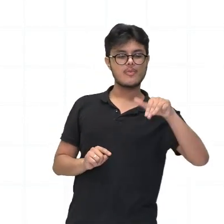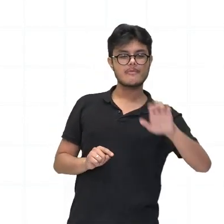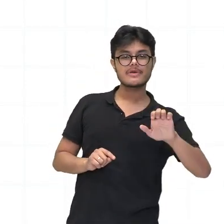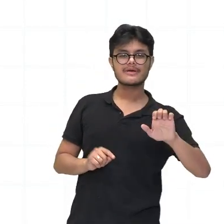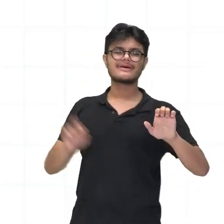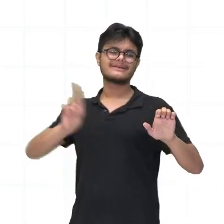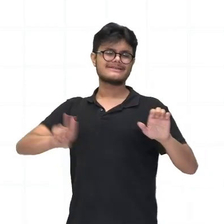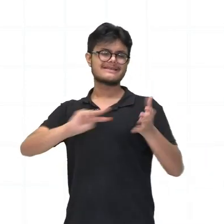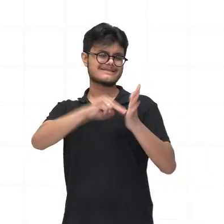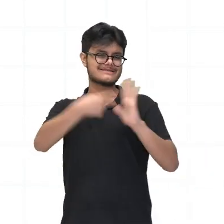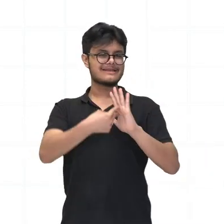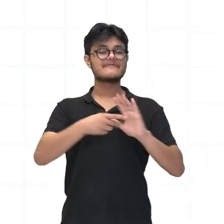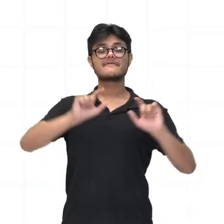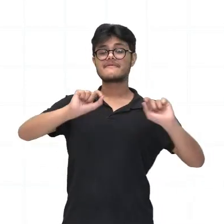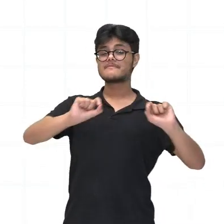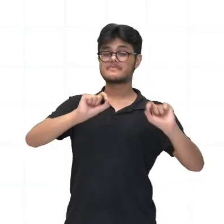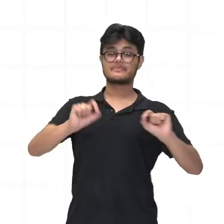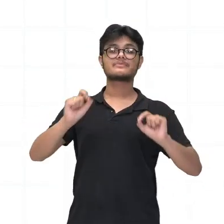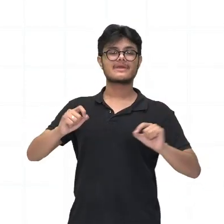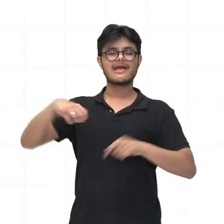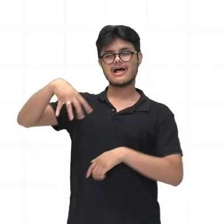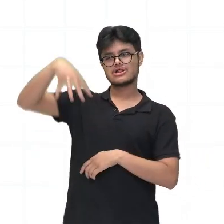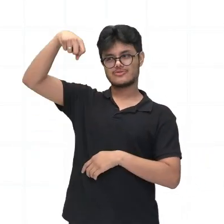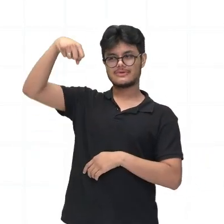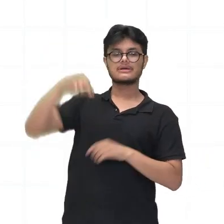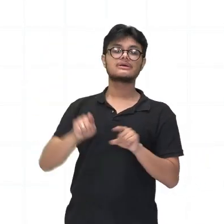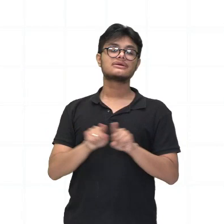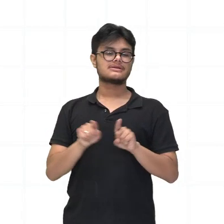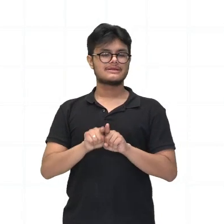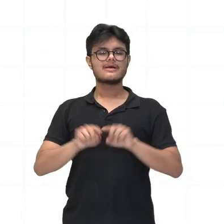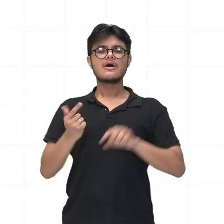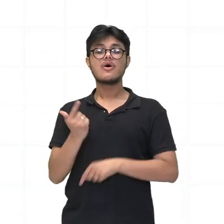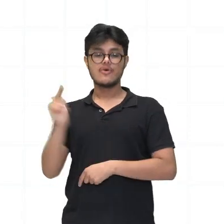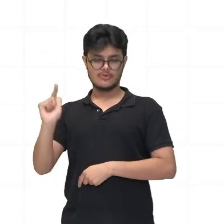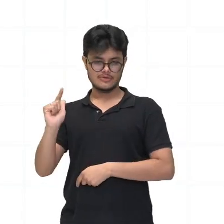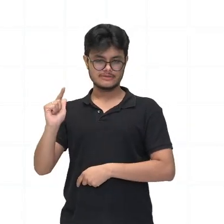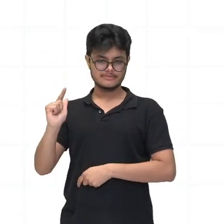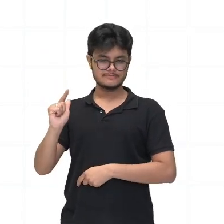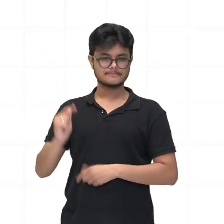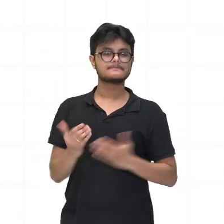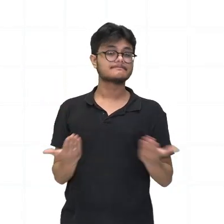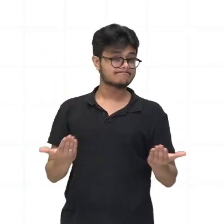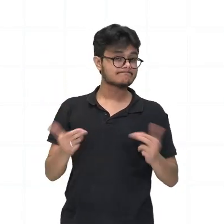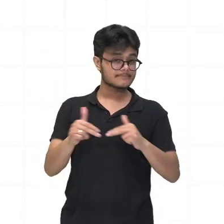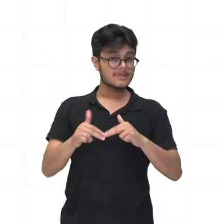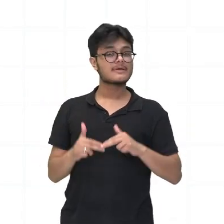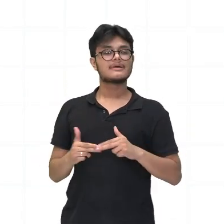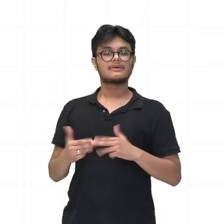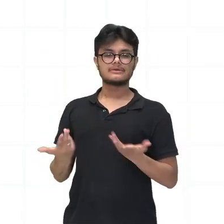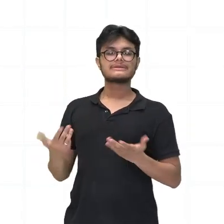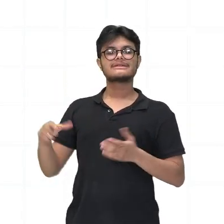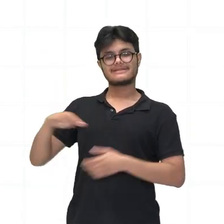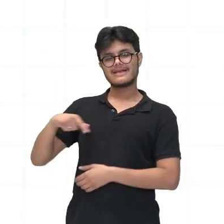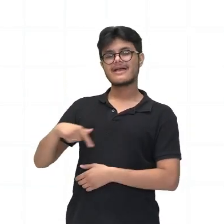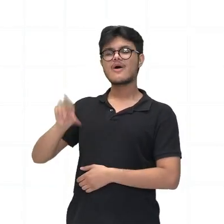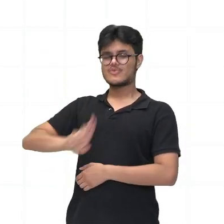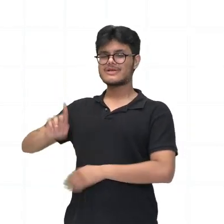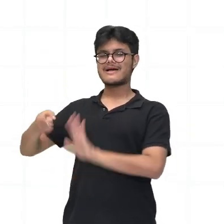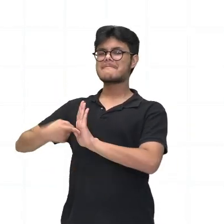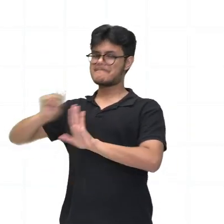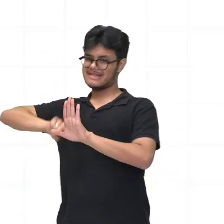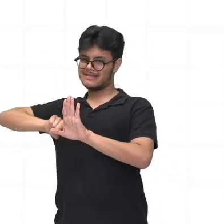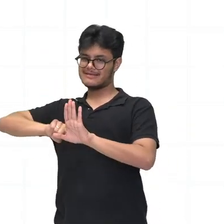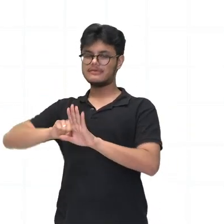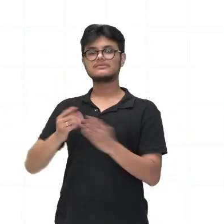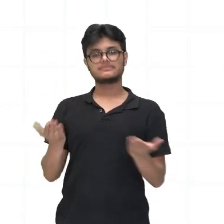a um objeto, né? Aí a um outro elemento, que é uma pétala de uma flor, só que em formato de luz, pétala de lume.